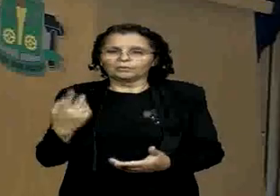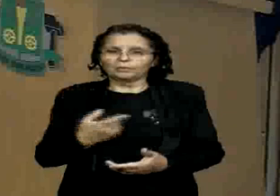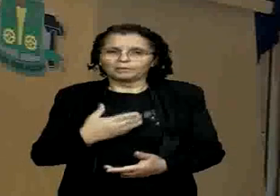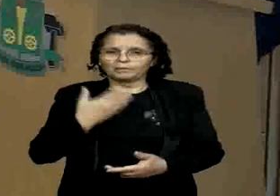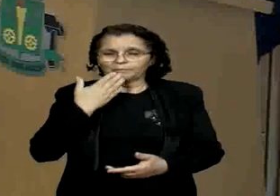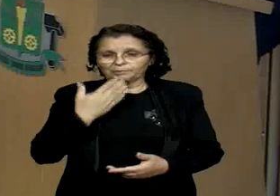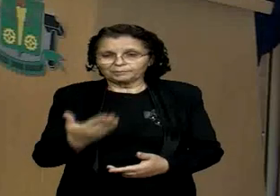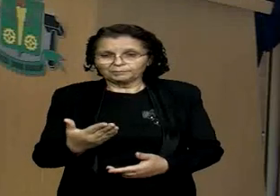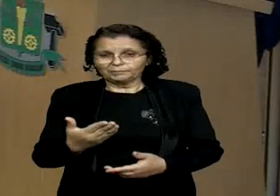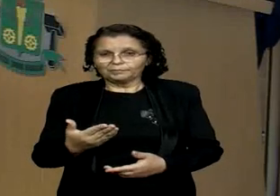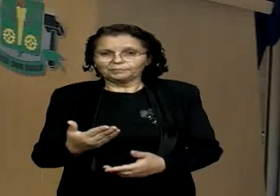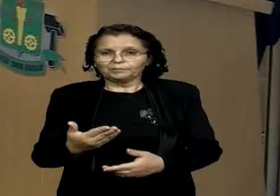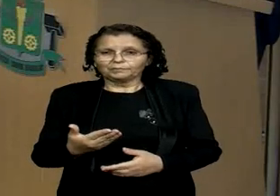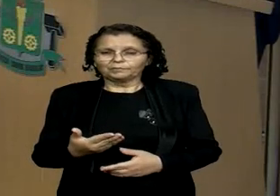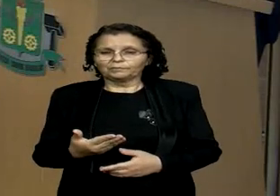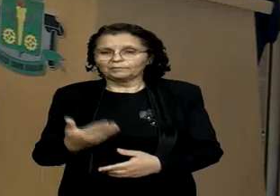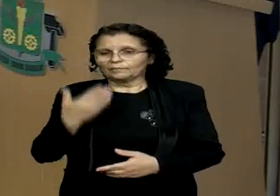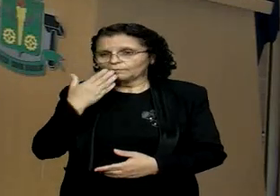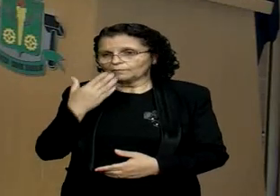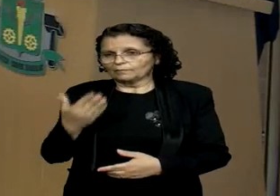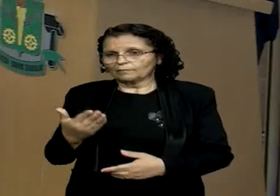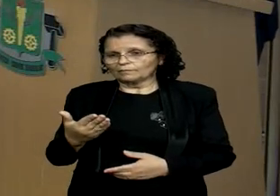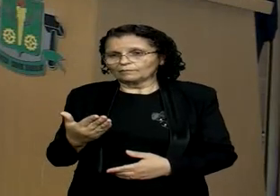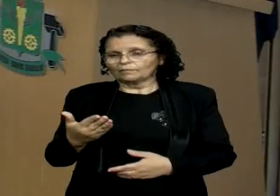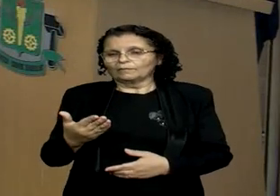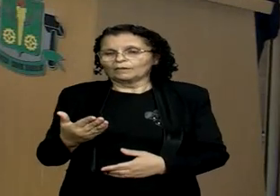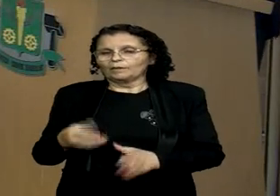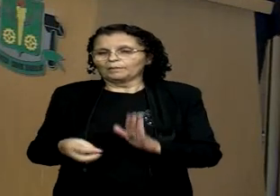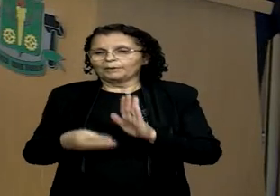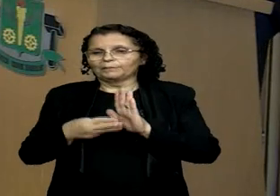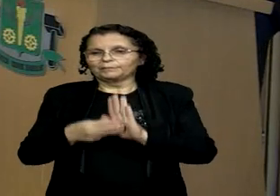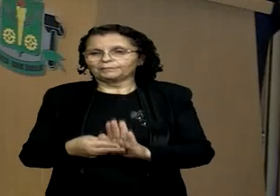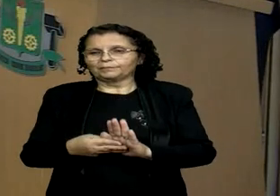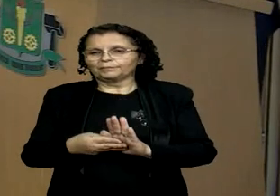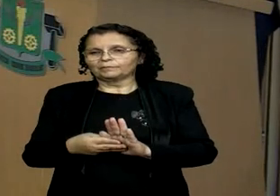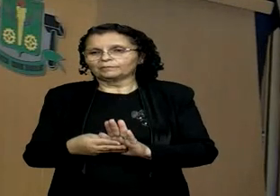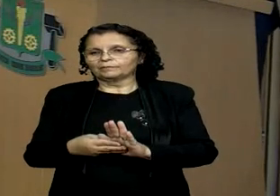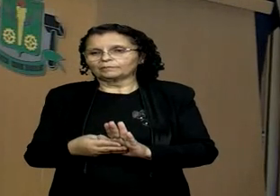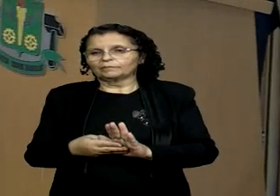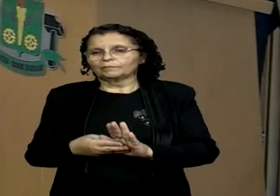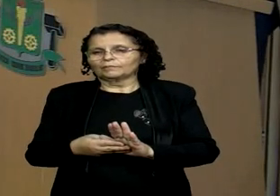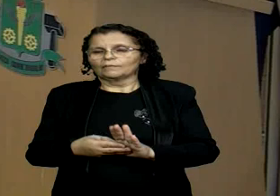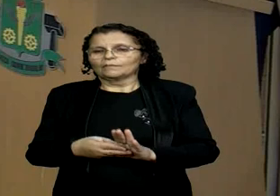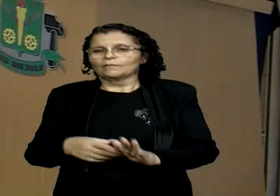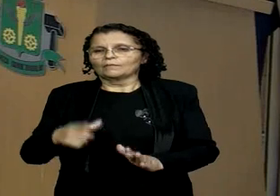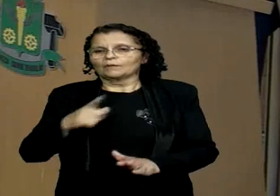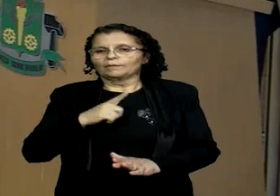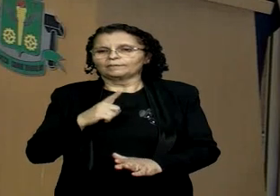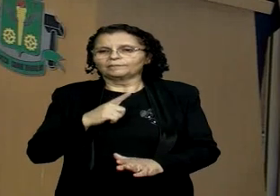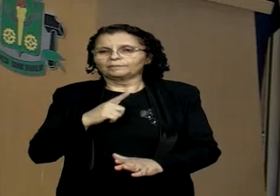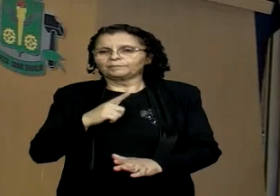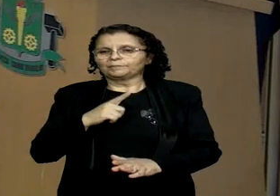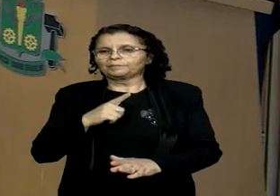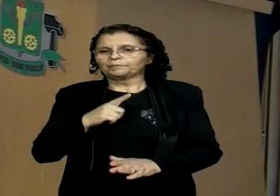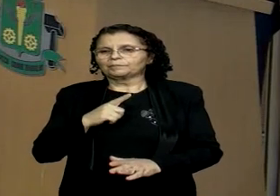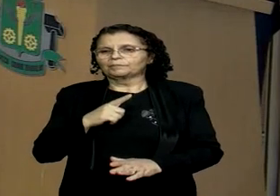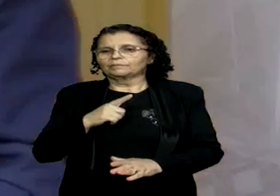minhas considerações, pedindo, nessa moção de apelo, que nós tenhamos